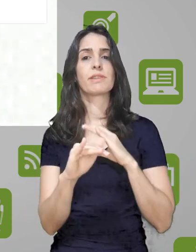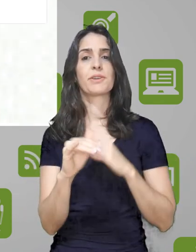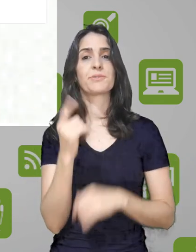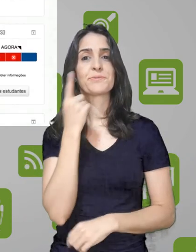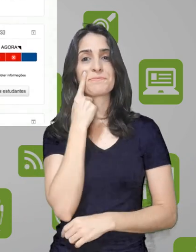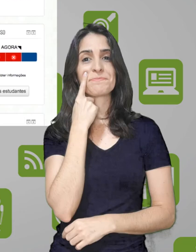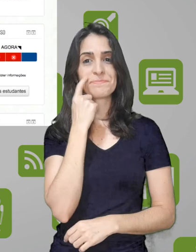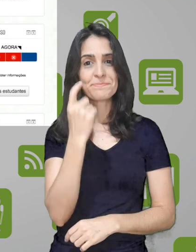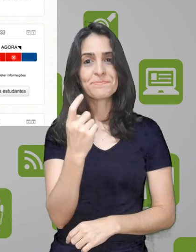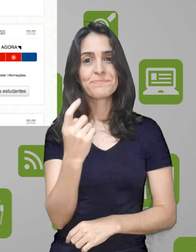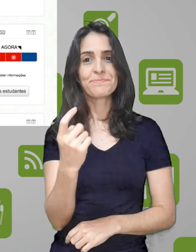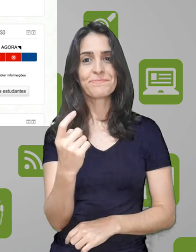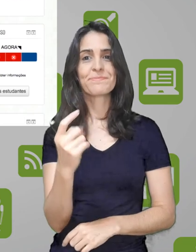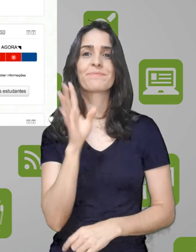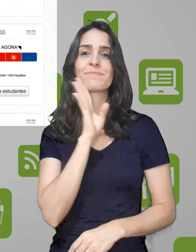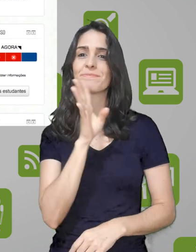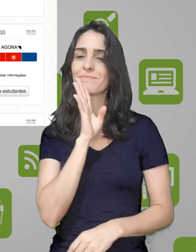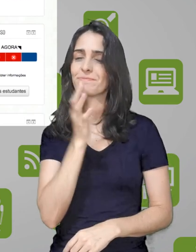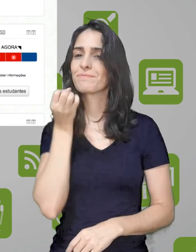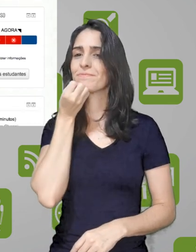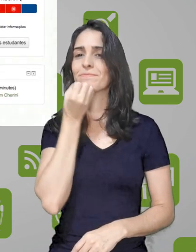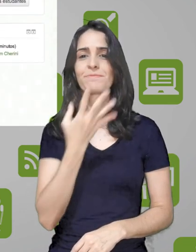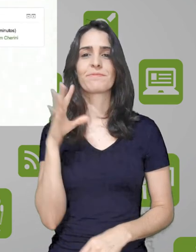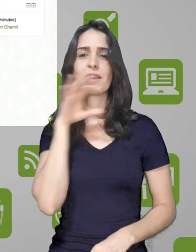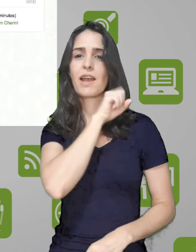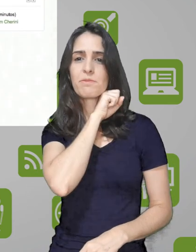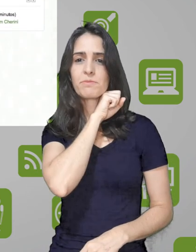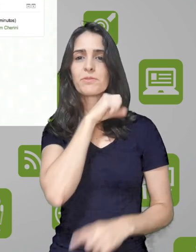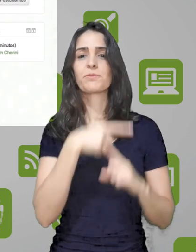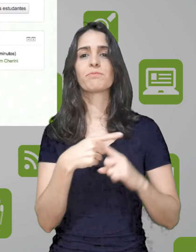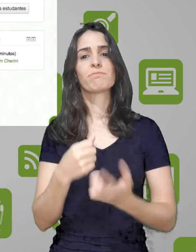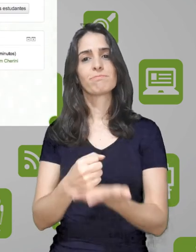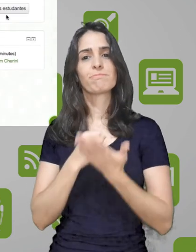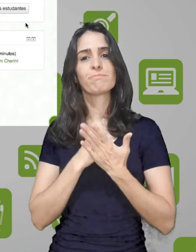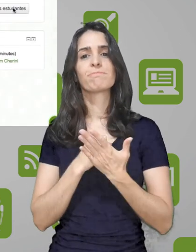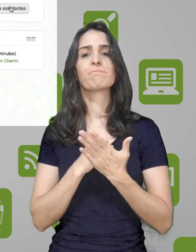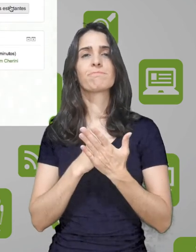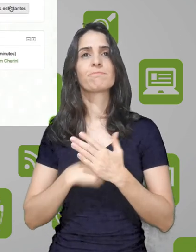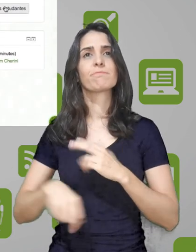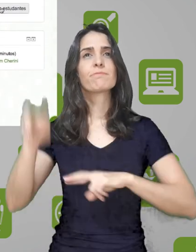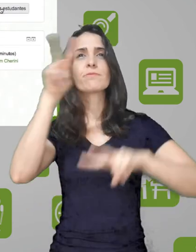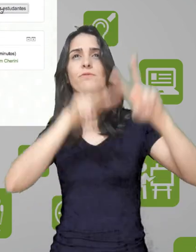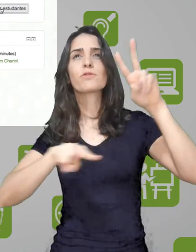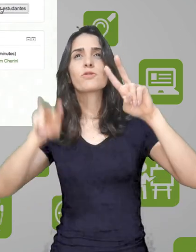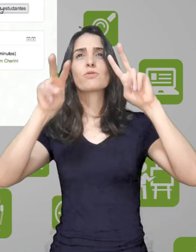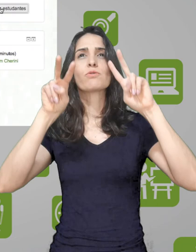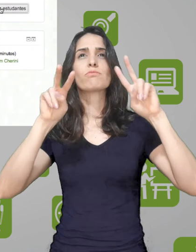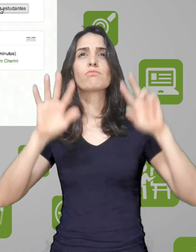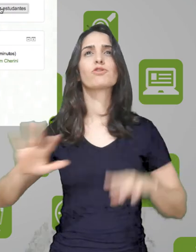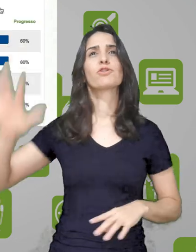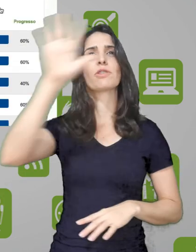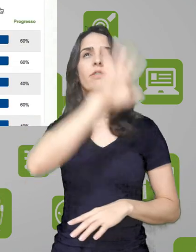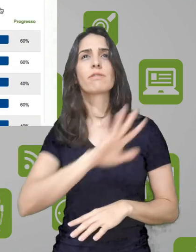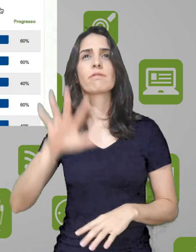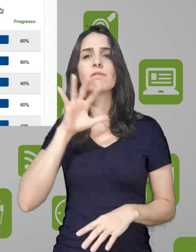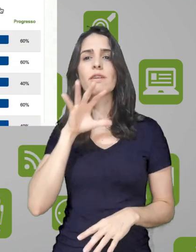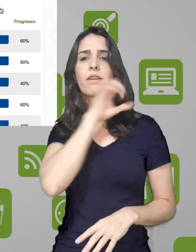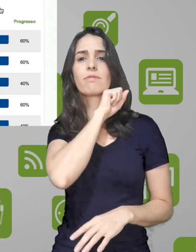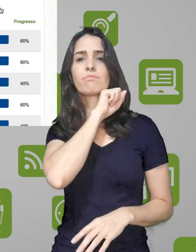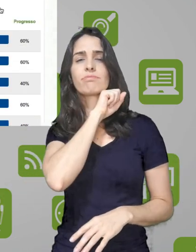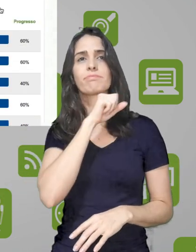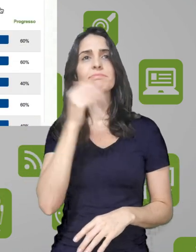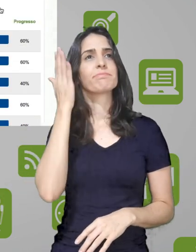selecionei Isso é muito interessante muito prático e permite a gente uma visão é